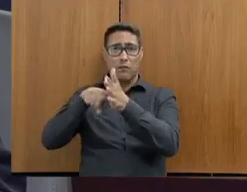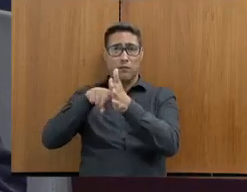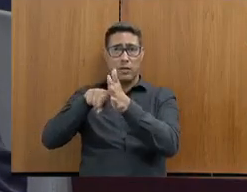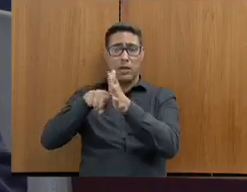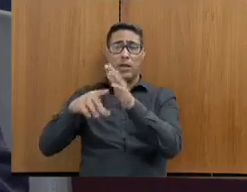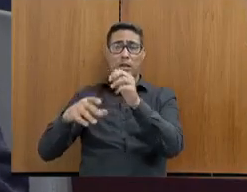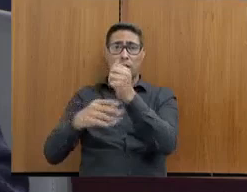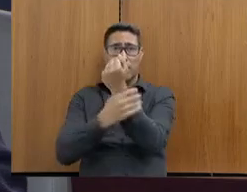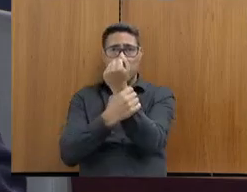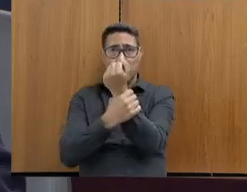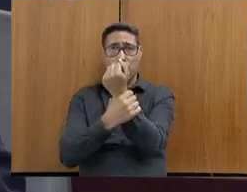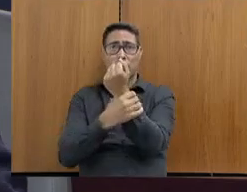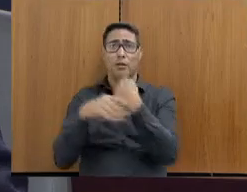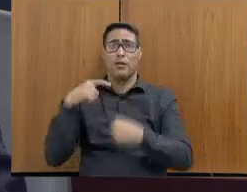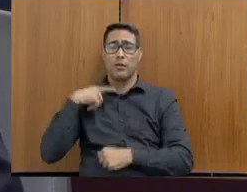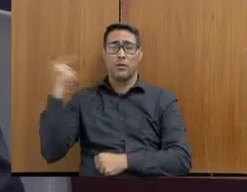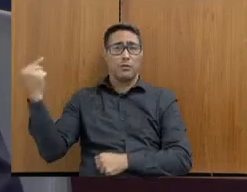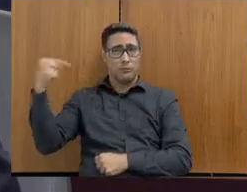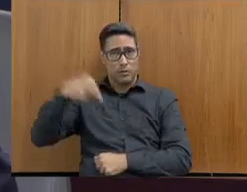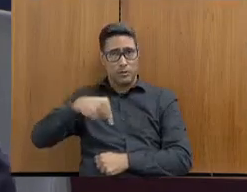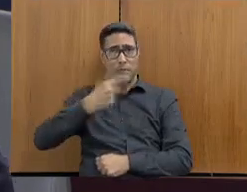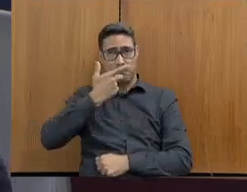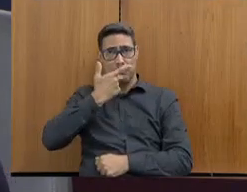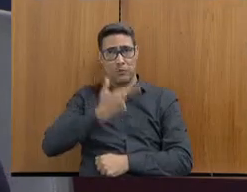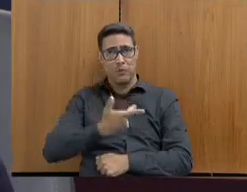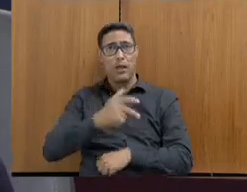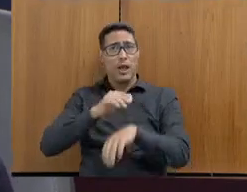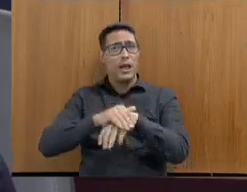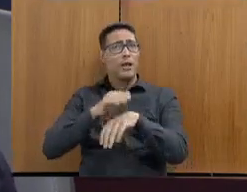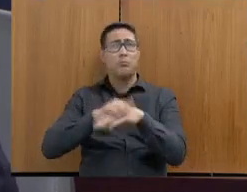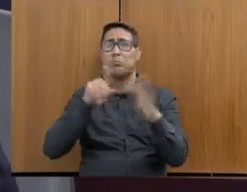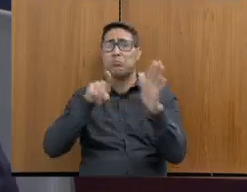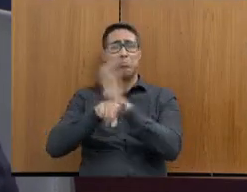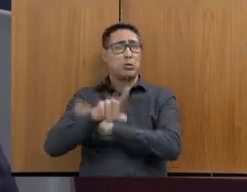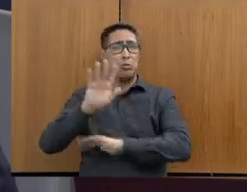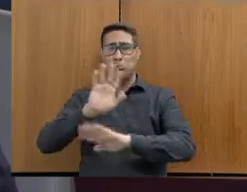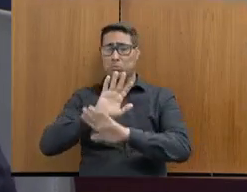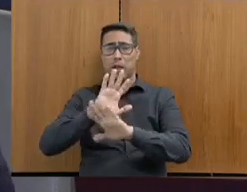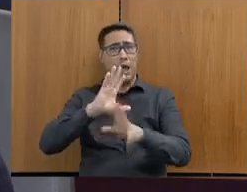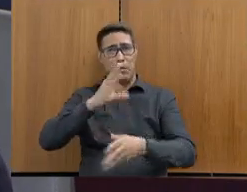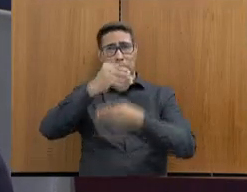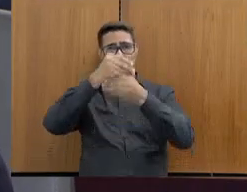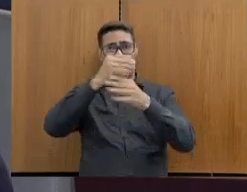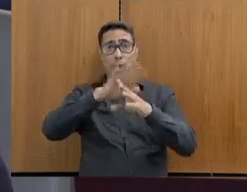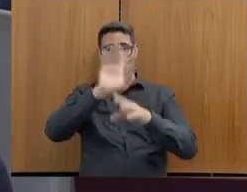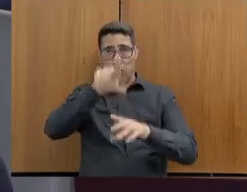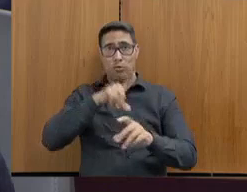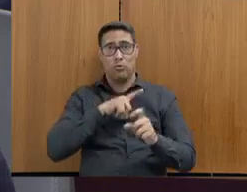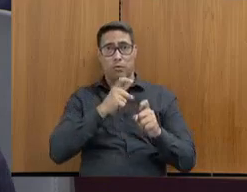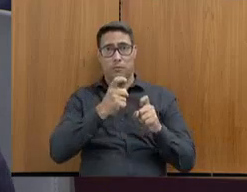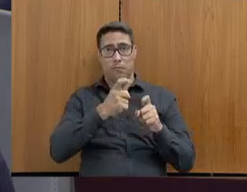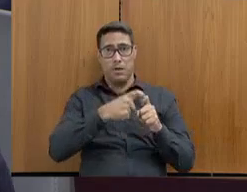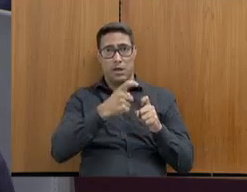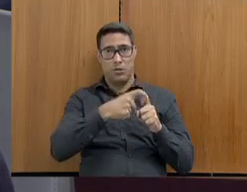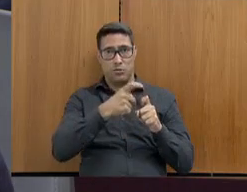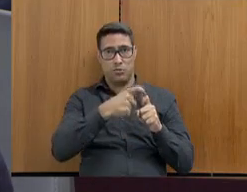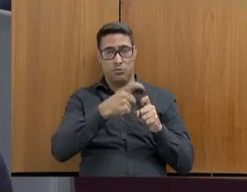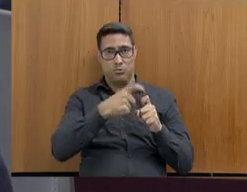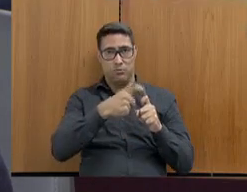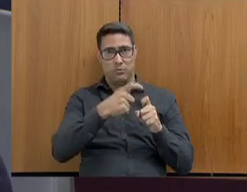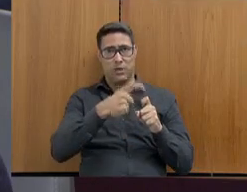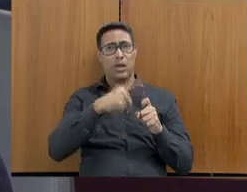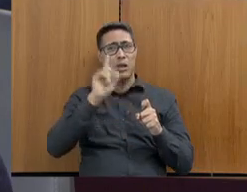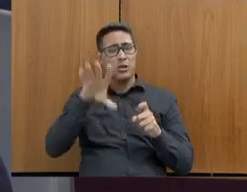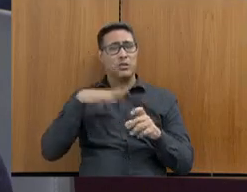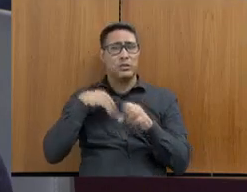chamar atenção disso é mais do que uma pergunta eu sou médico e venho há muito